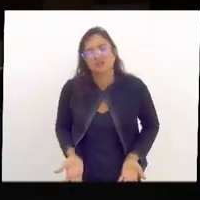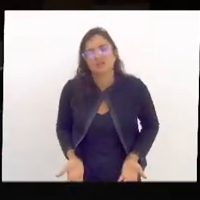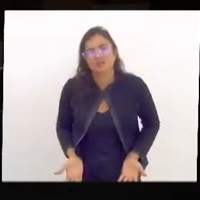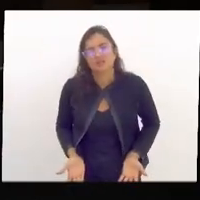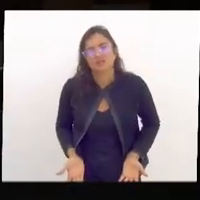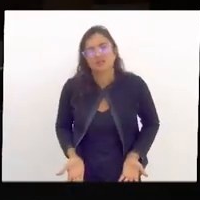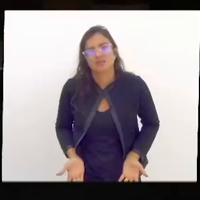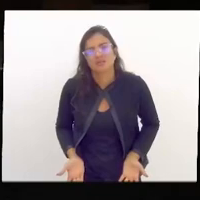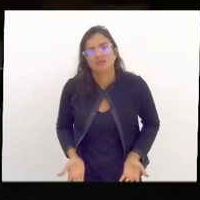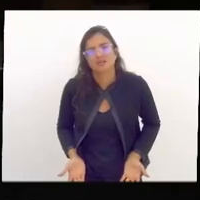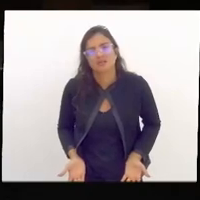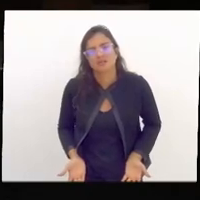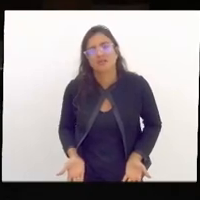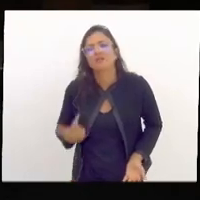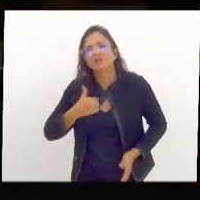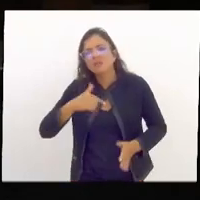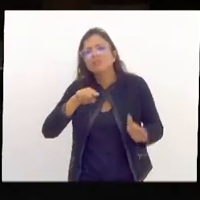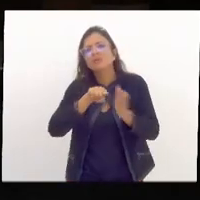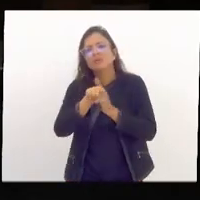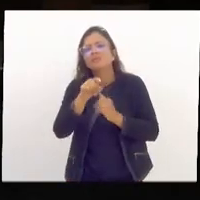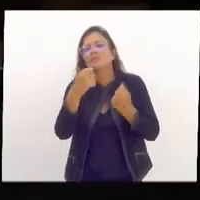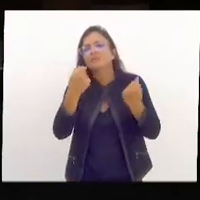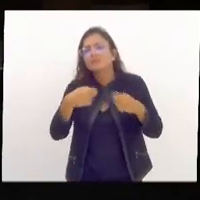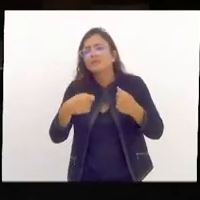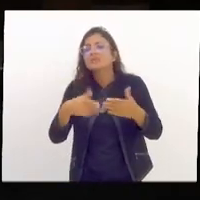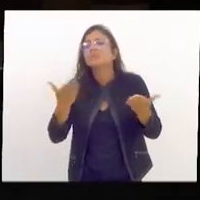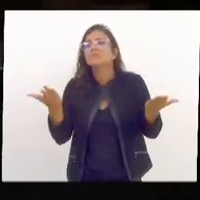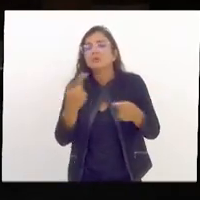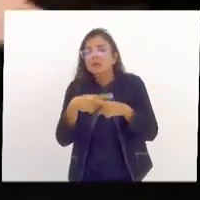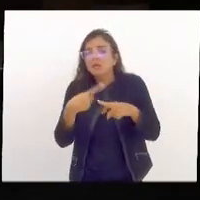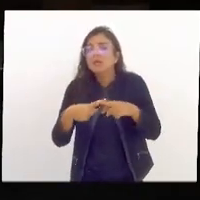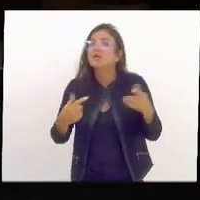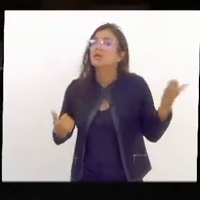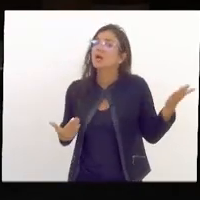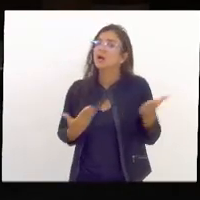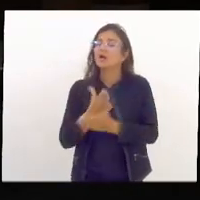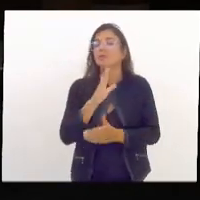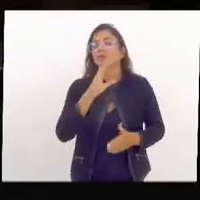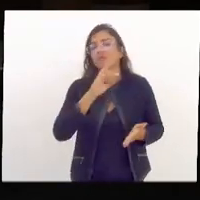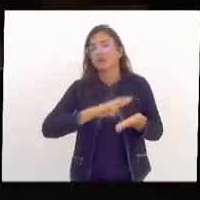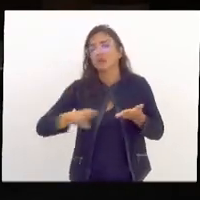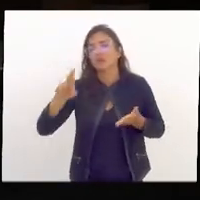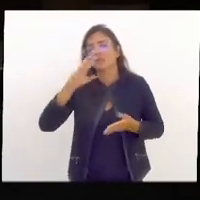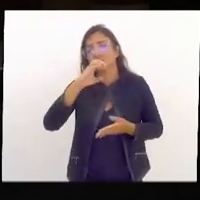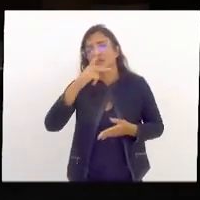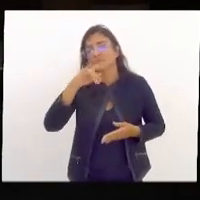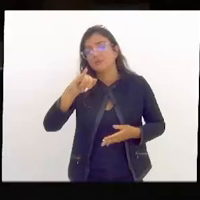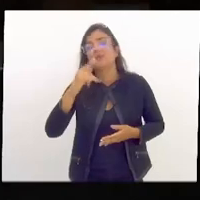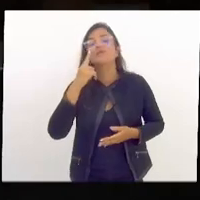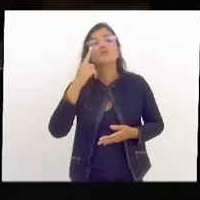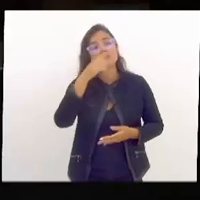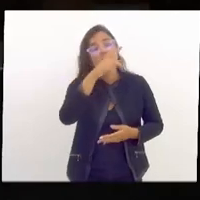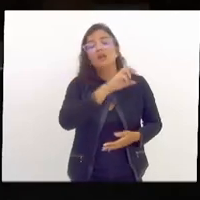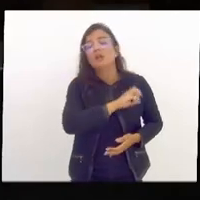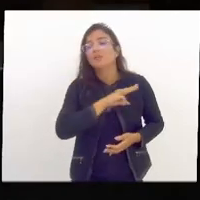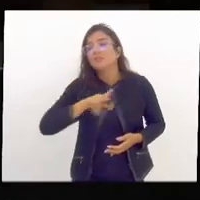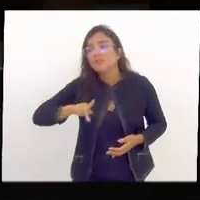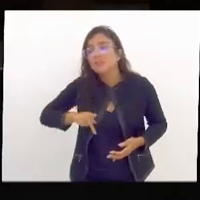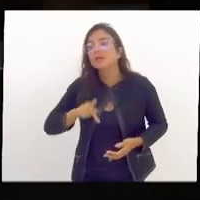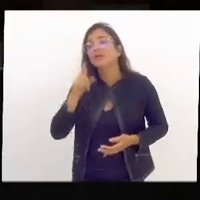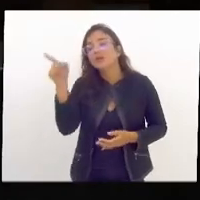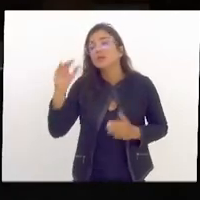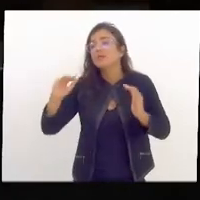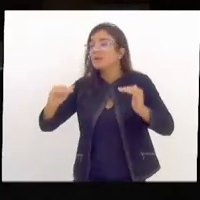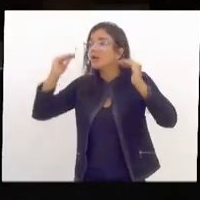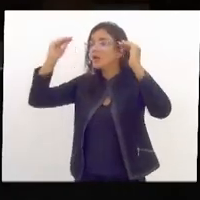fazer essa indagação. Queremos que aprove o relatório da CPI para que possa remitir ao Ministério Público e eles vão cobrar as autoridades.